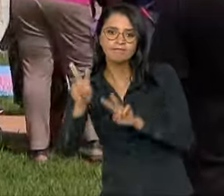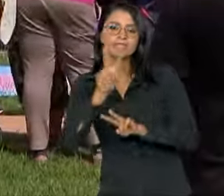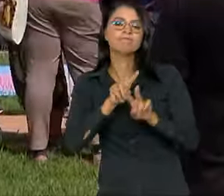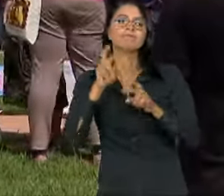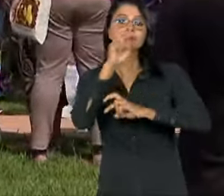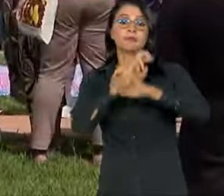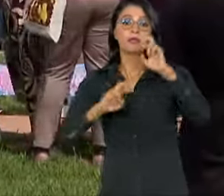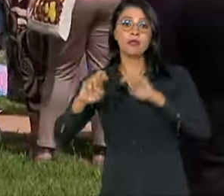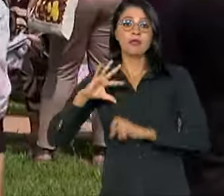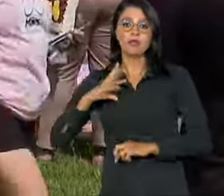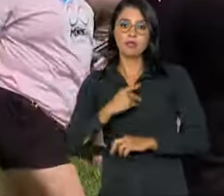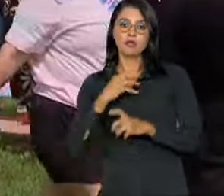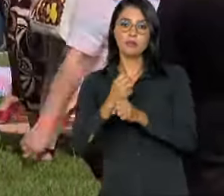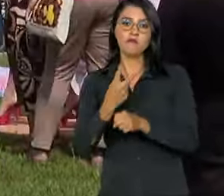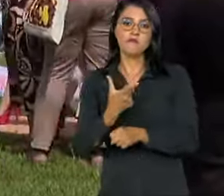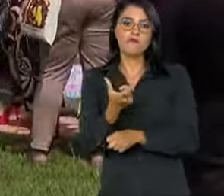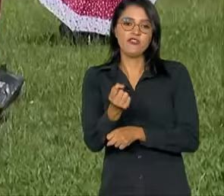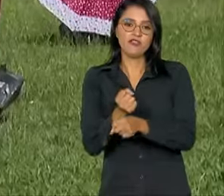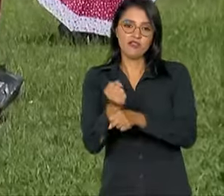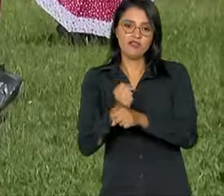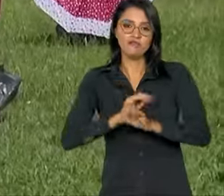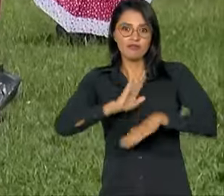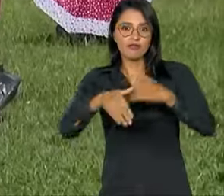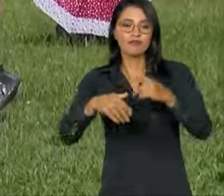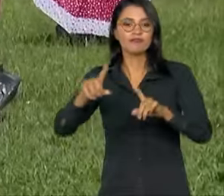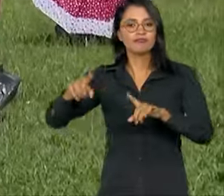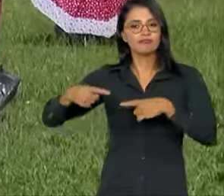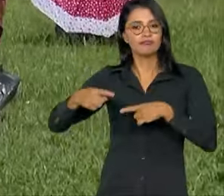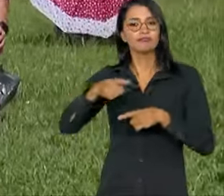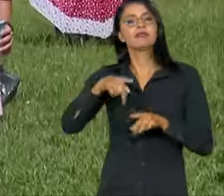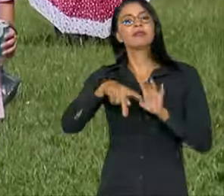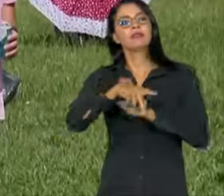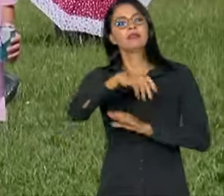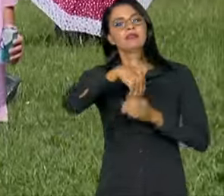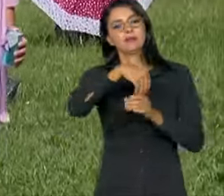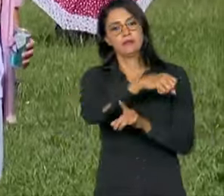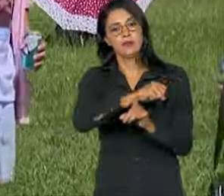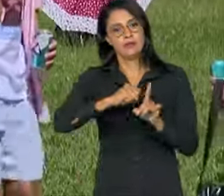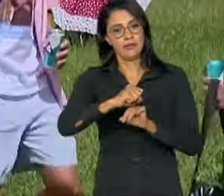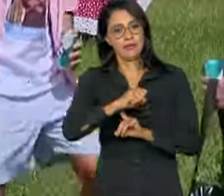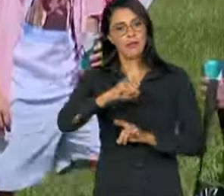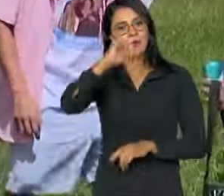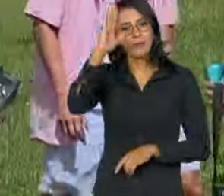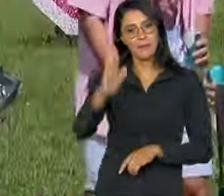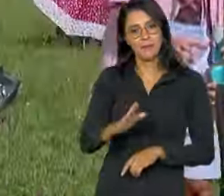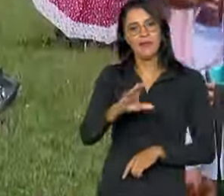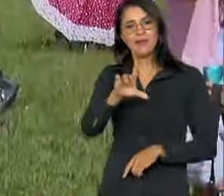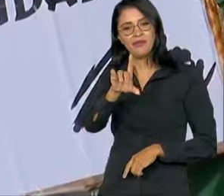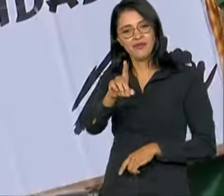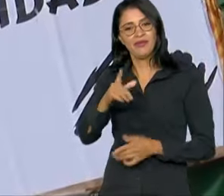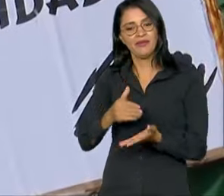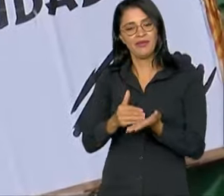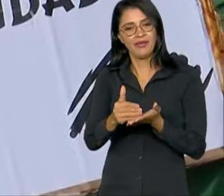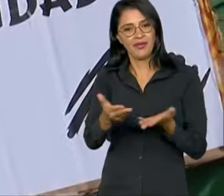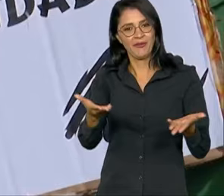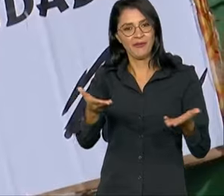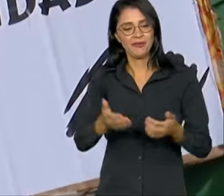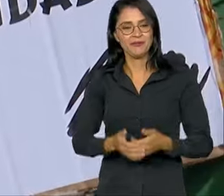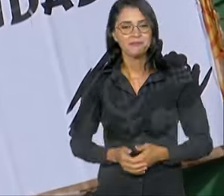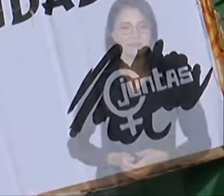visibilidade trans completa 20 anos com avanços e desafios na sociedade. O Brasil em Dia já está no